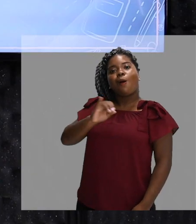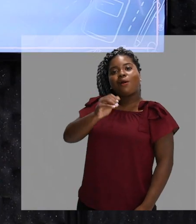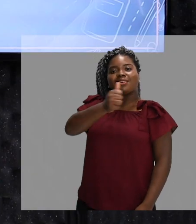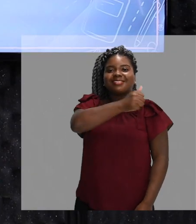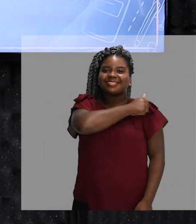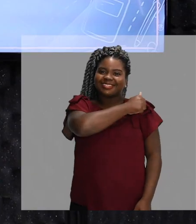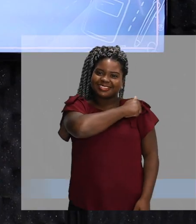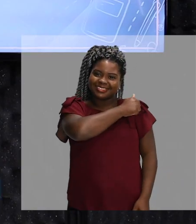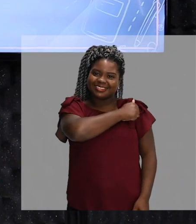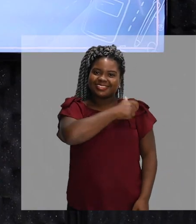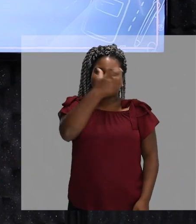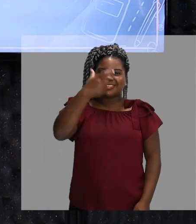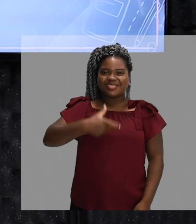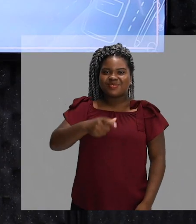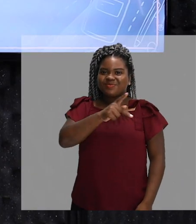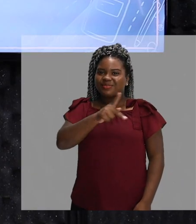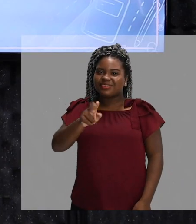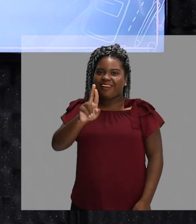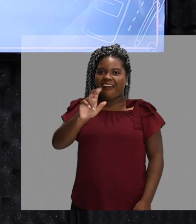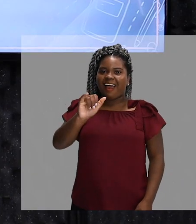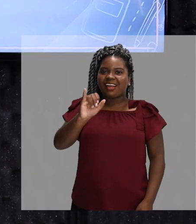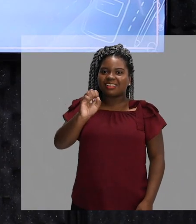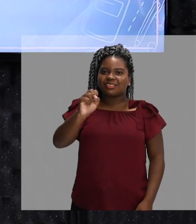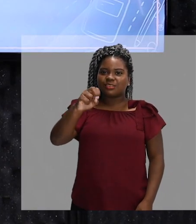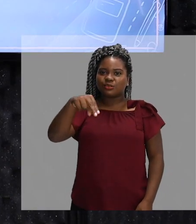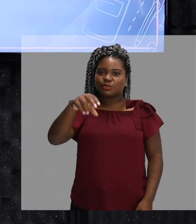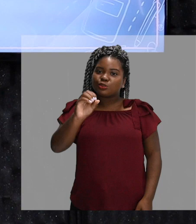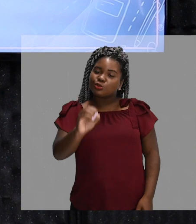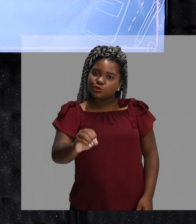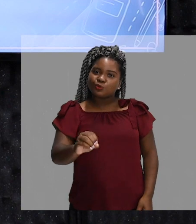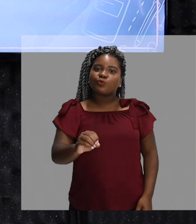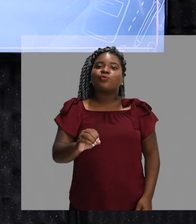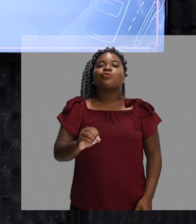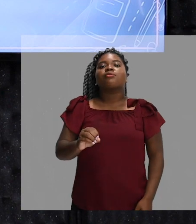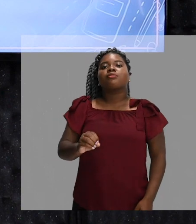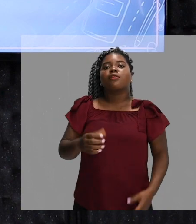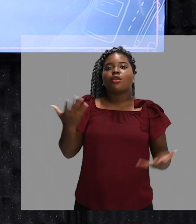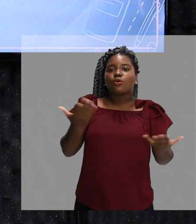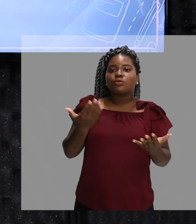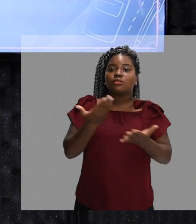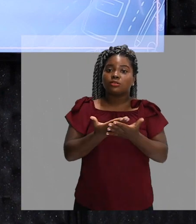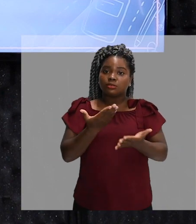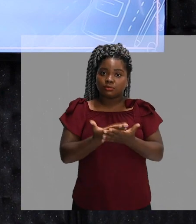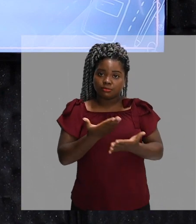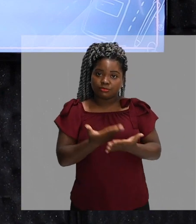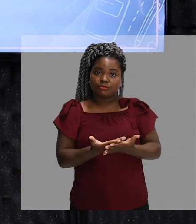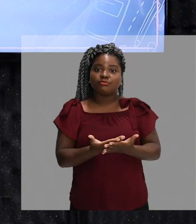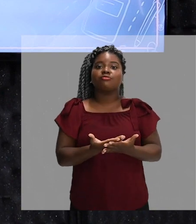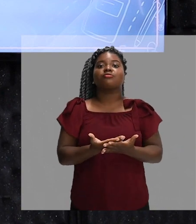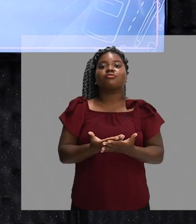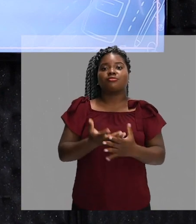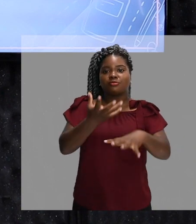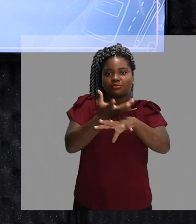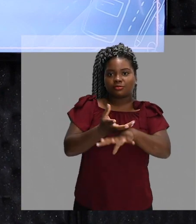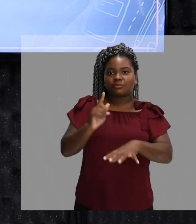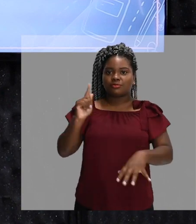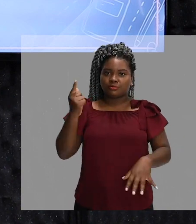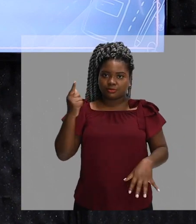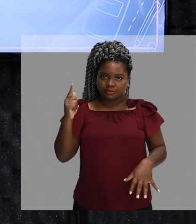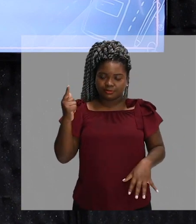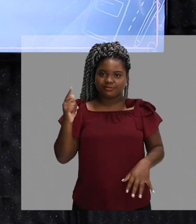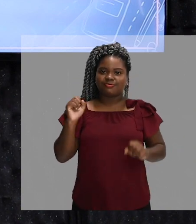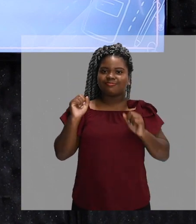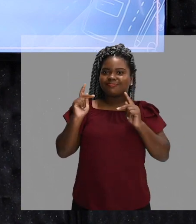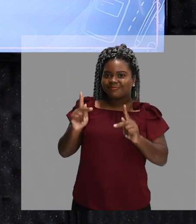Olá, prezados alunos, eu sou o professor Railson Santos e hoje teremos mais uma aula de geografia. Pega caneta e papel e